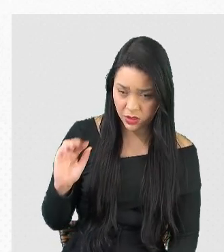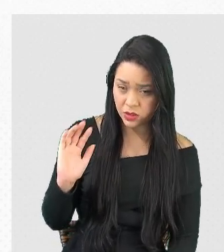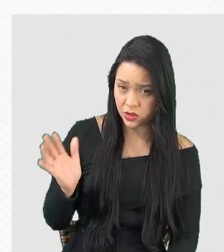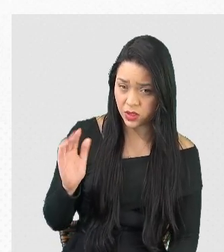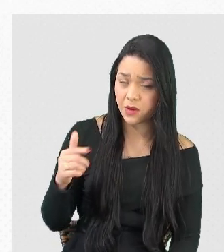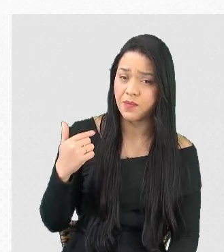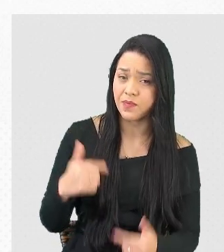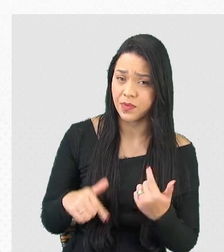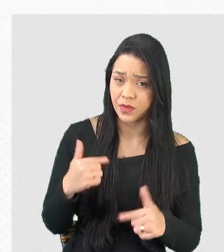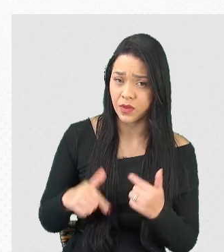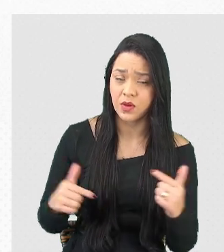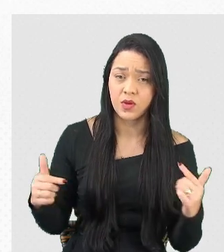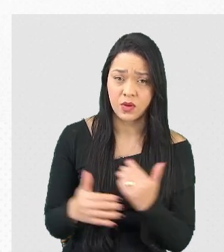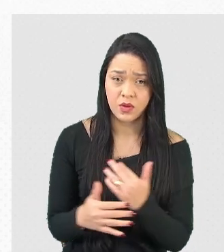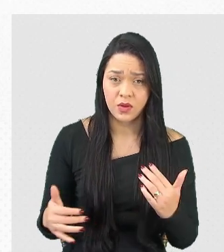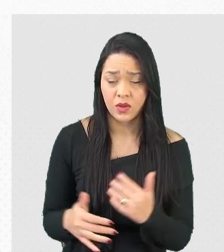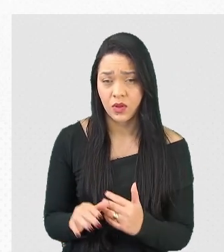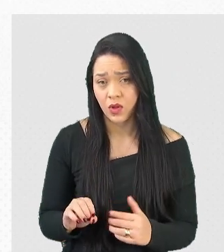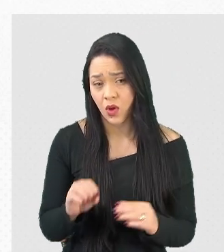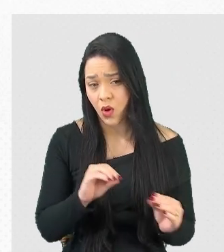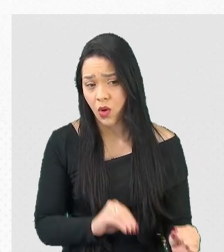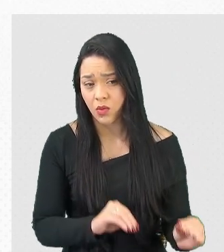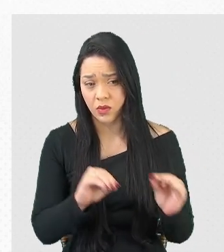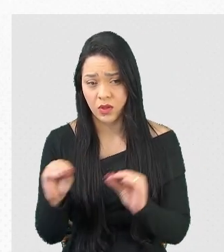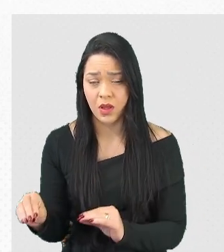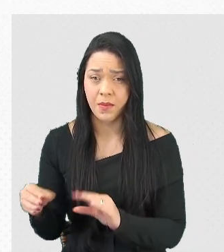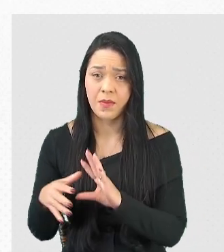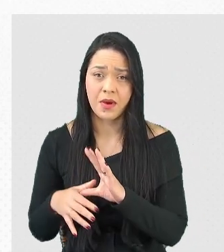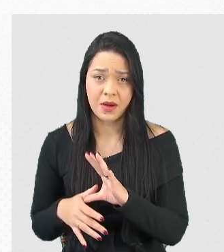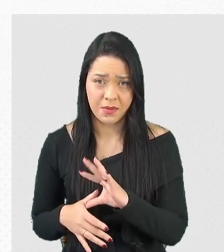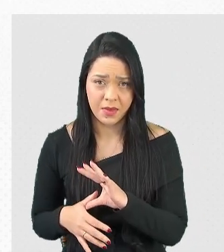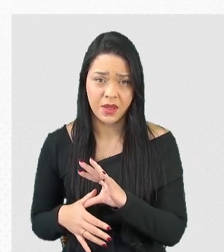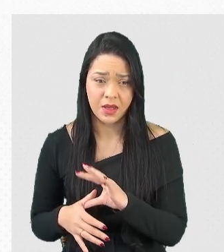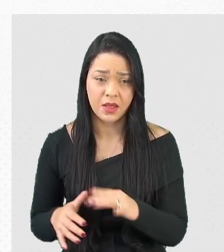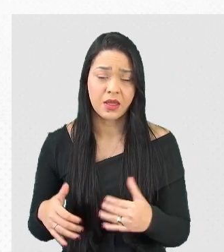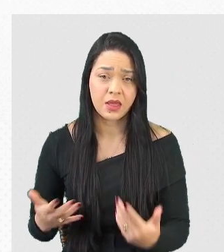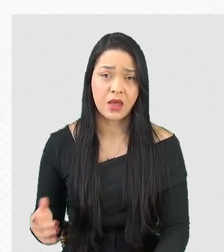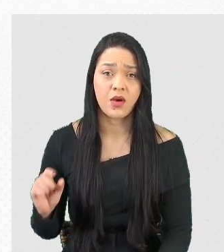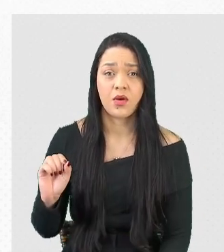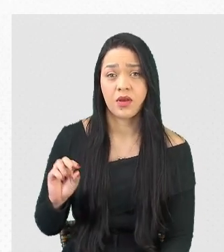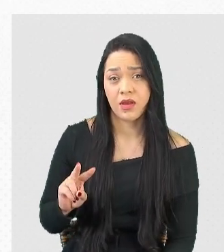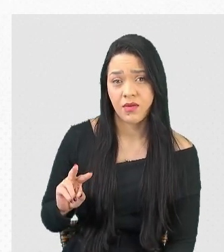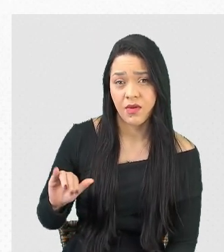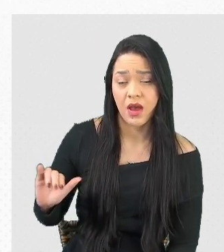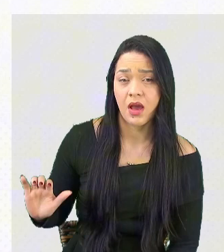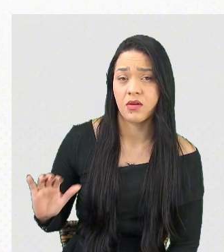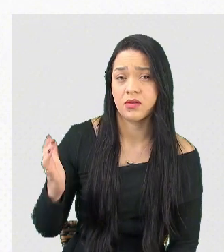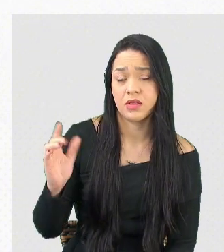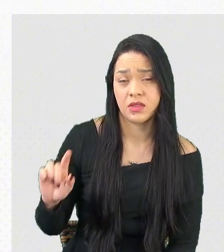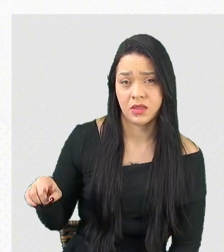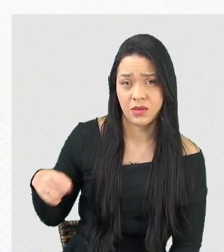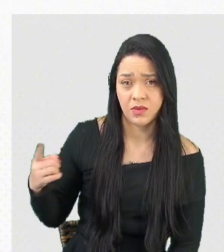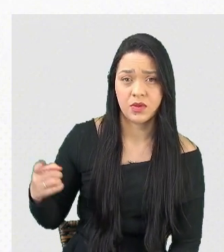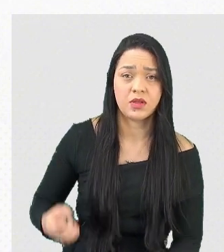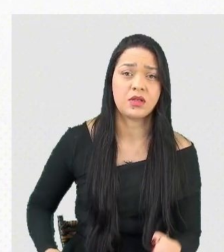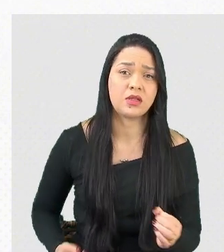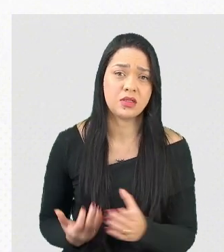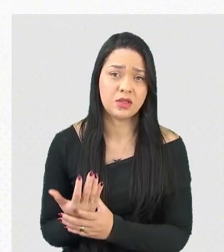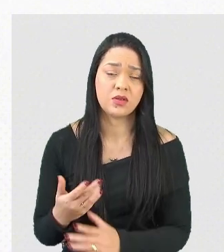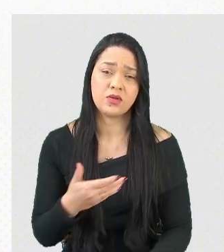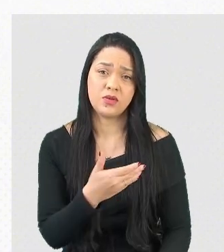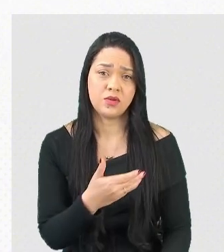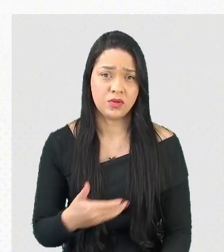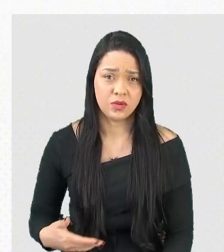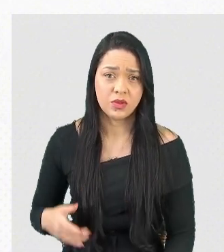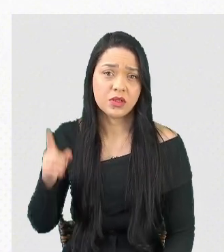América, que é o que vai acontecer depois, posteriormente, com a criação do próprio Estados Unidos da América. Então, essa lei